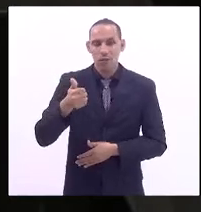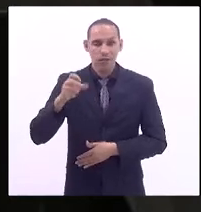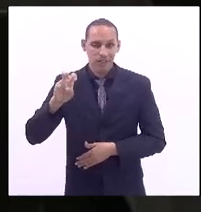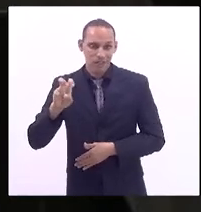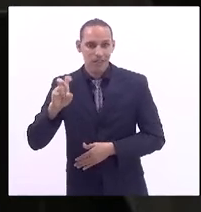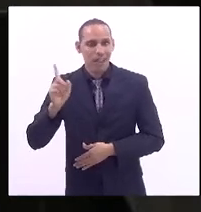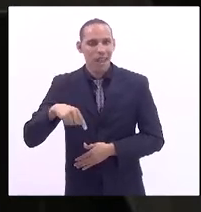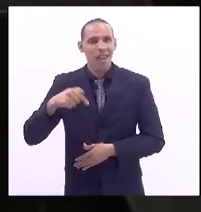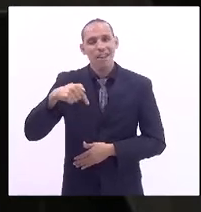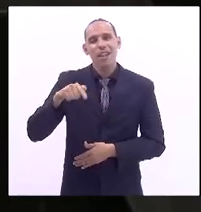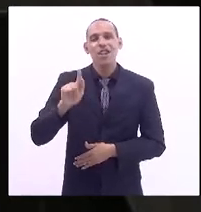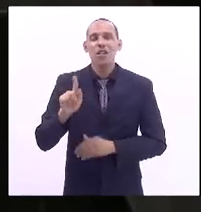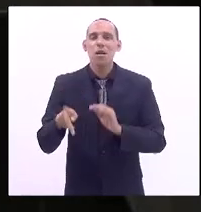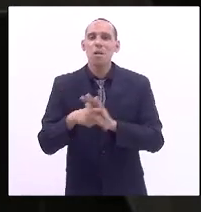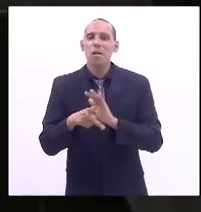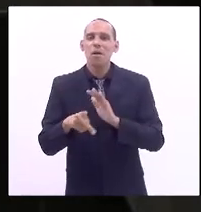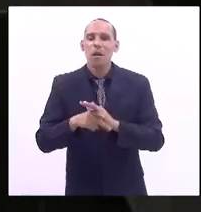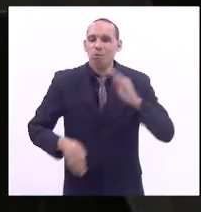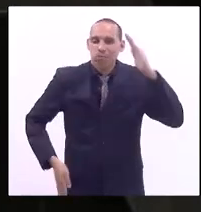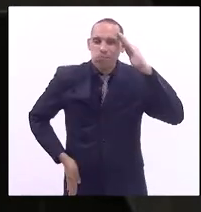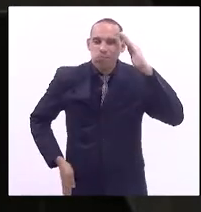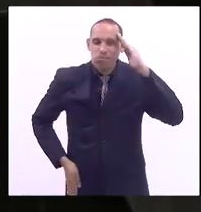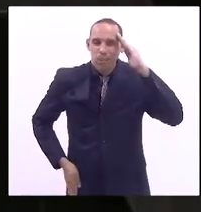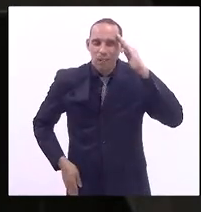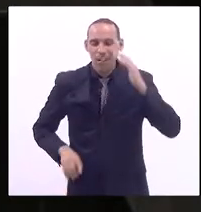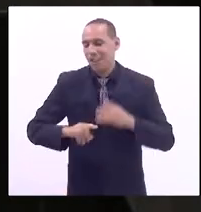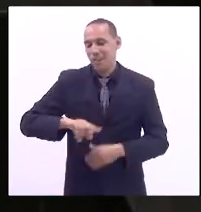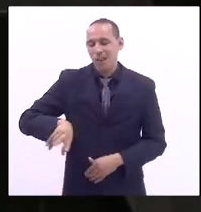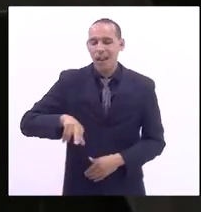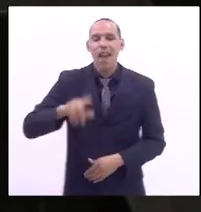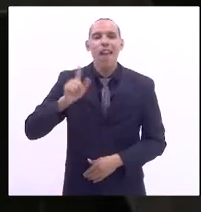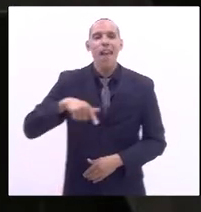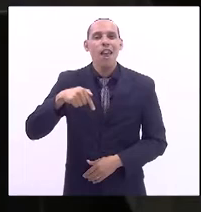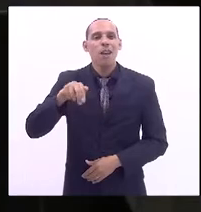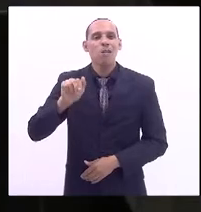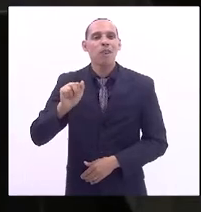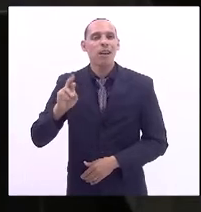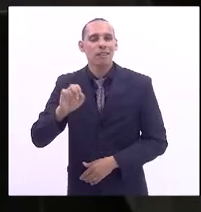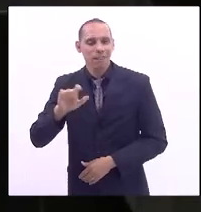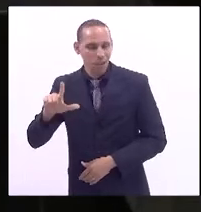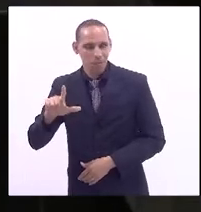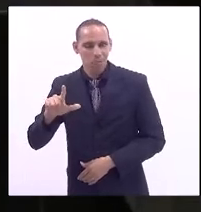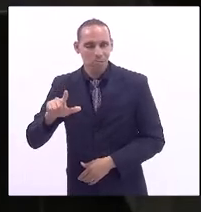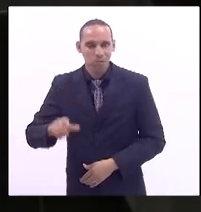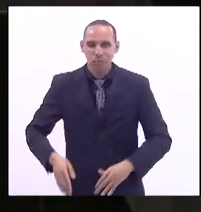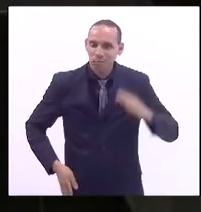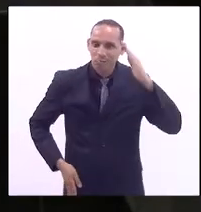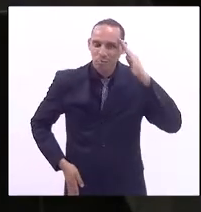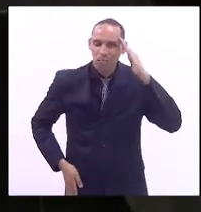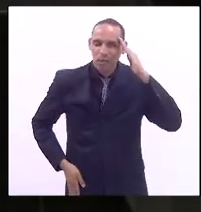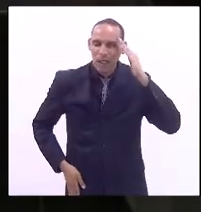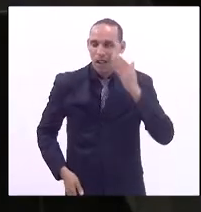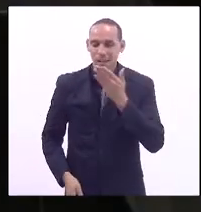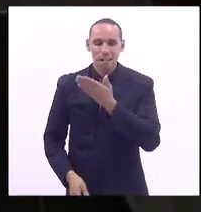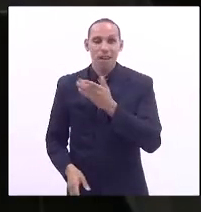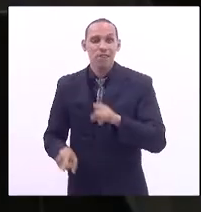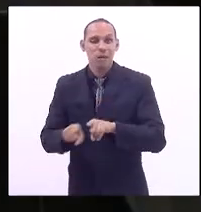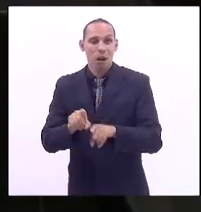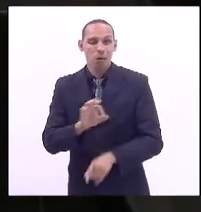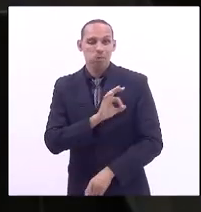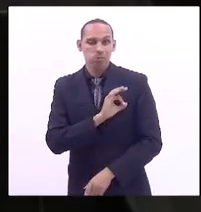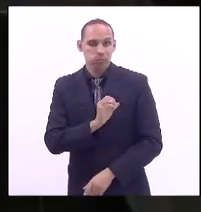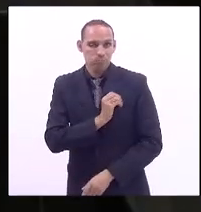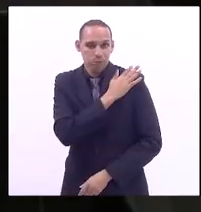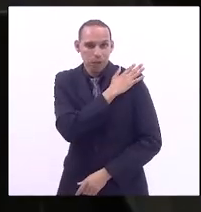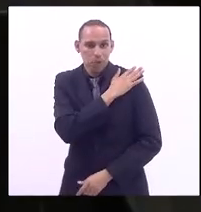exército quartel do exército não quer gente quartel do exército hoje quartel da polícia